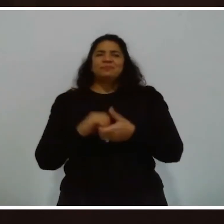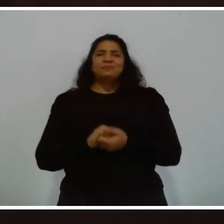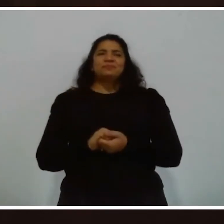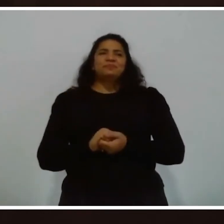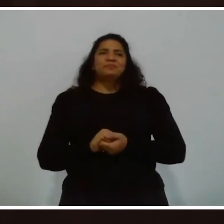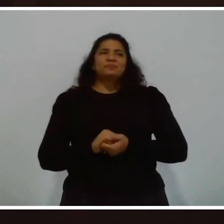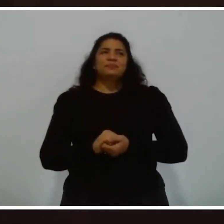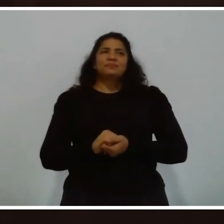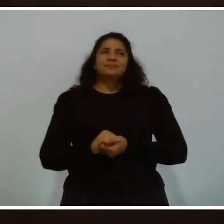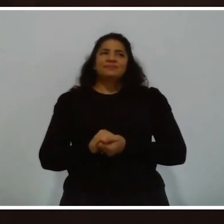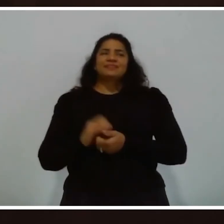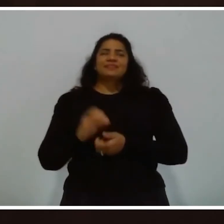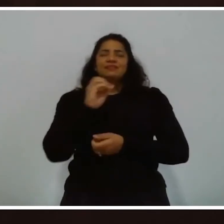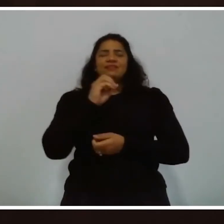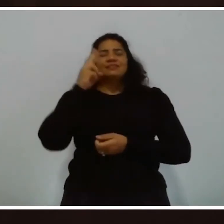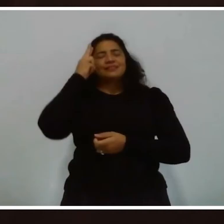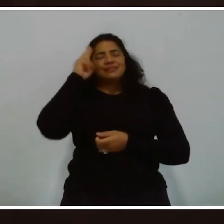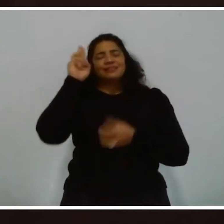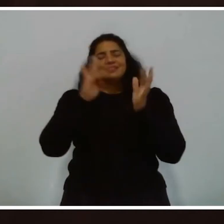Senhor Jesus.